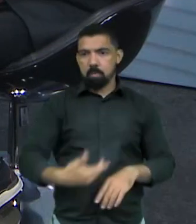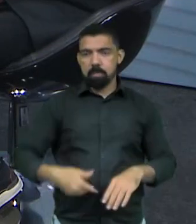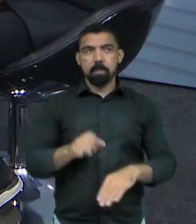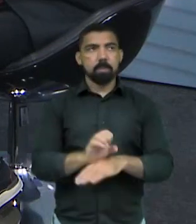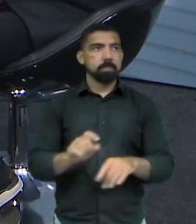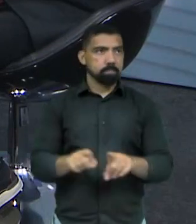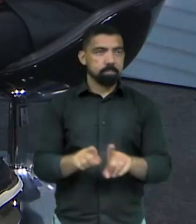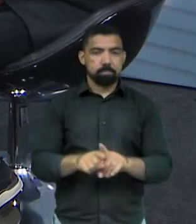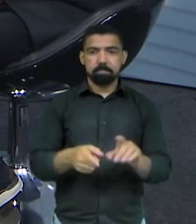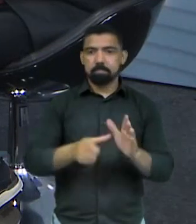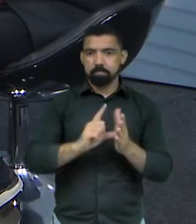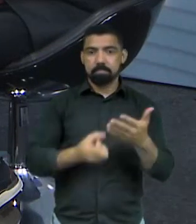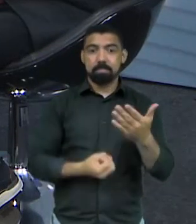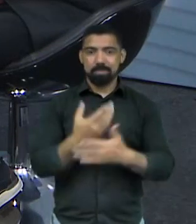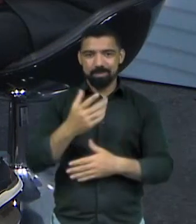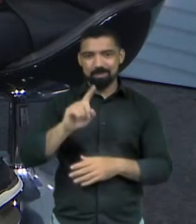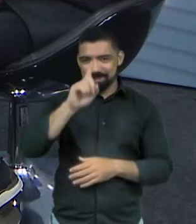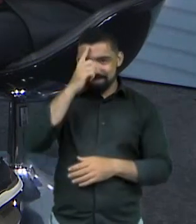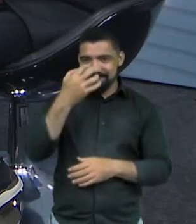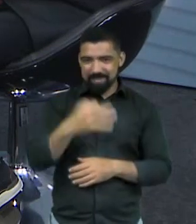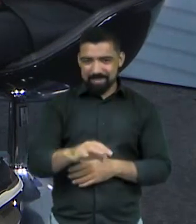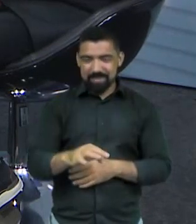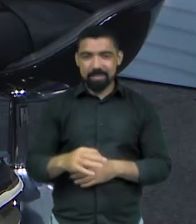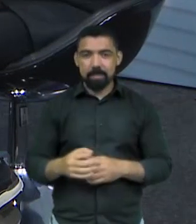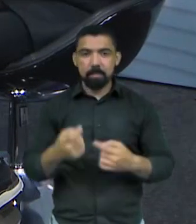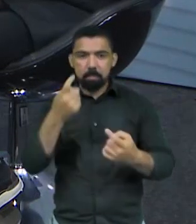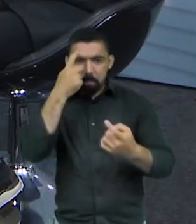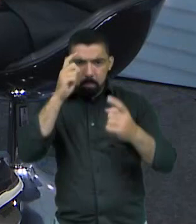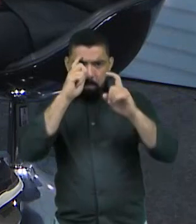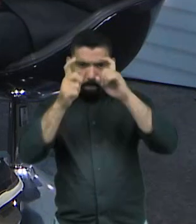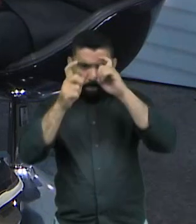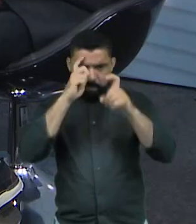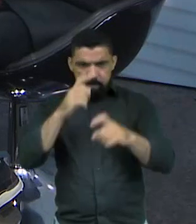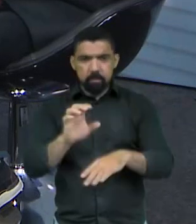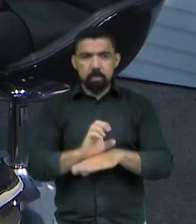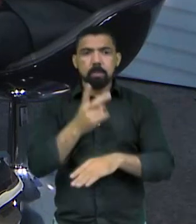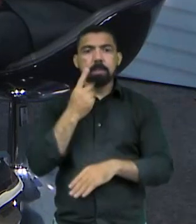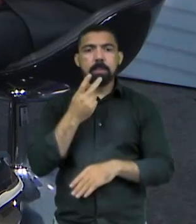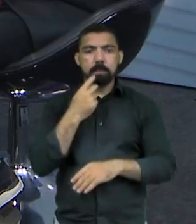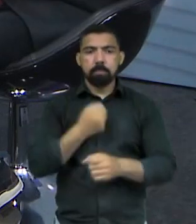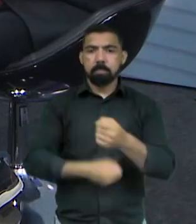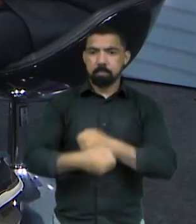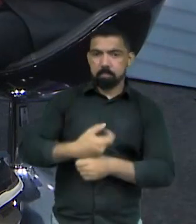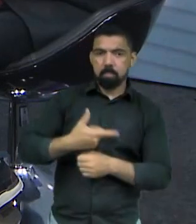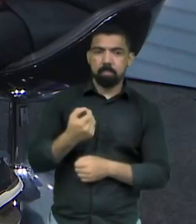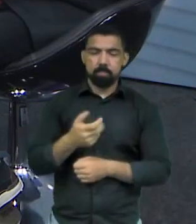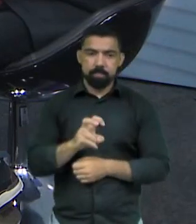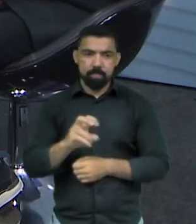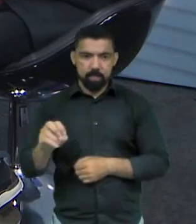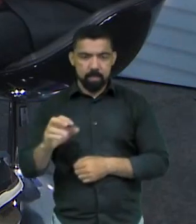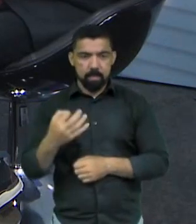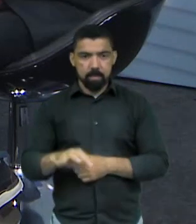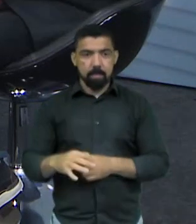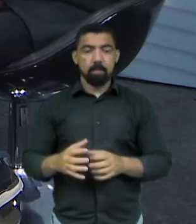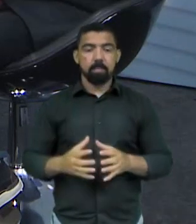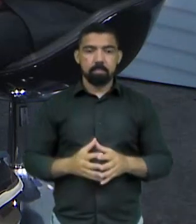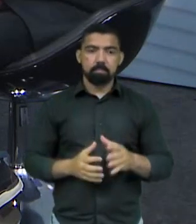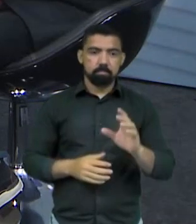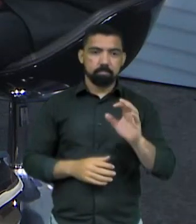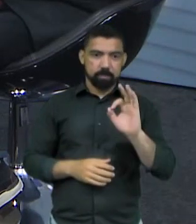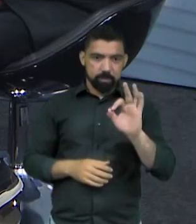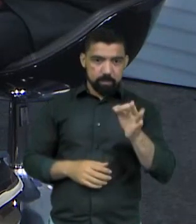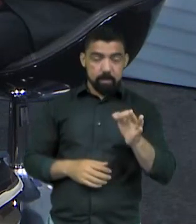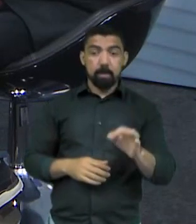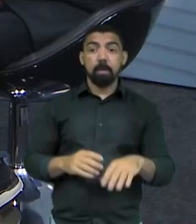foi criada a ideia de pensar o Ceará 2050, não é isso? Desde o início, a universidade, né, com o apoio da